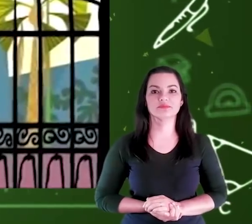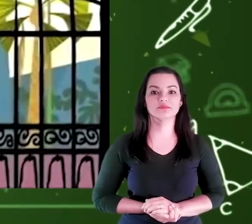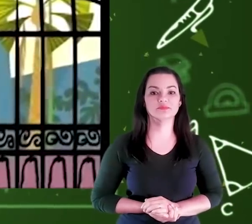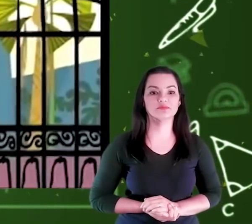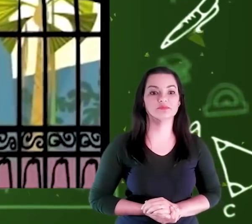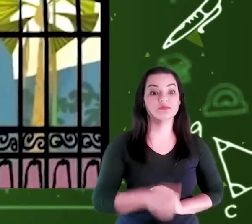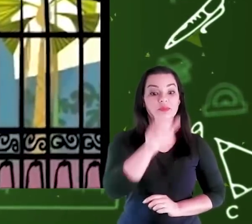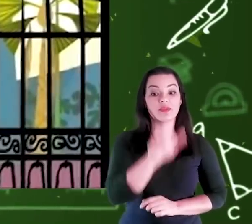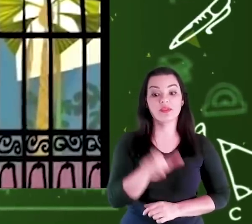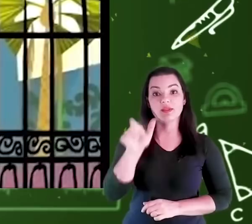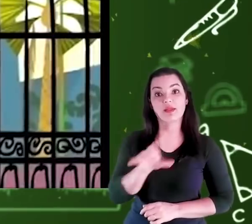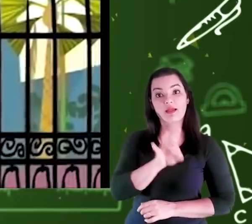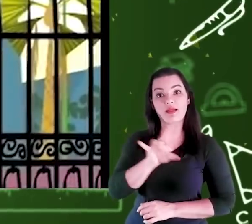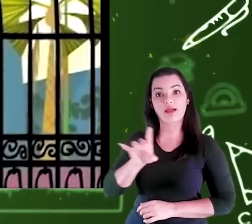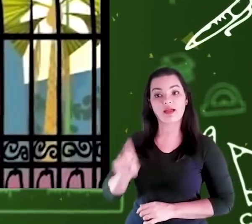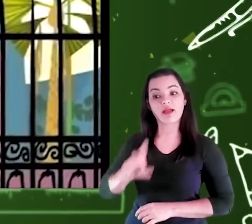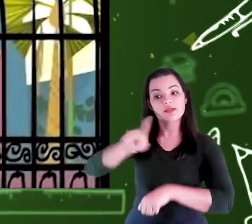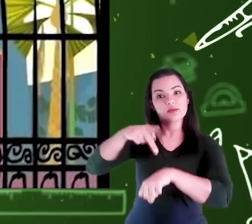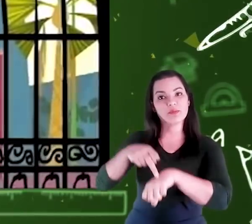Cada um com seu país.